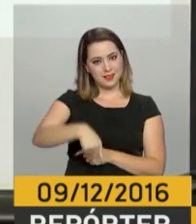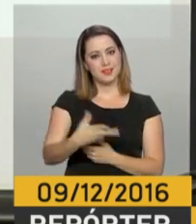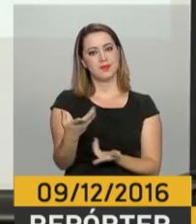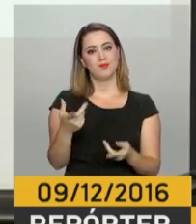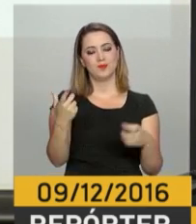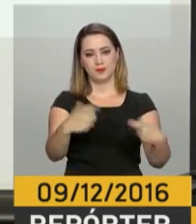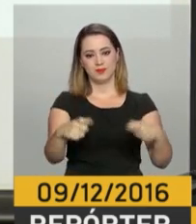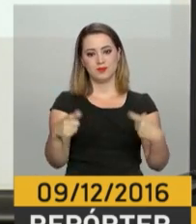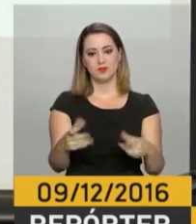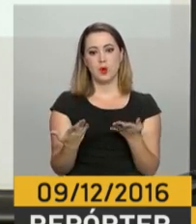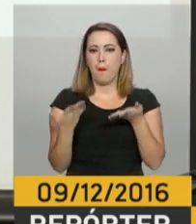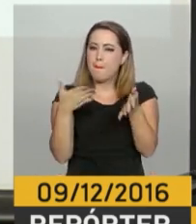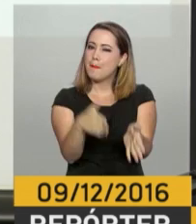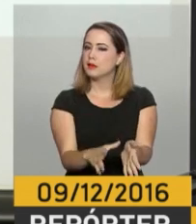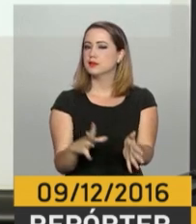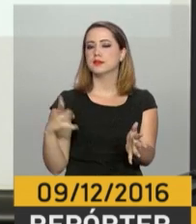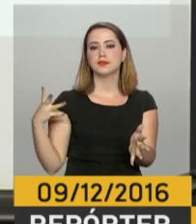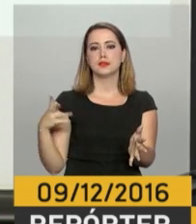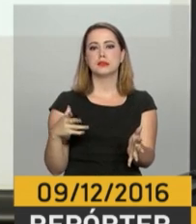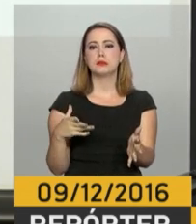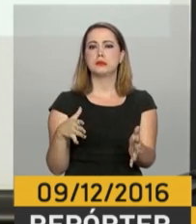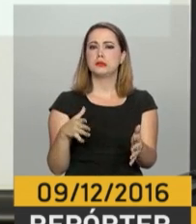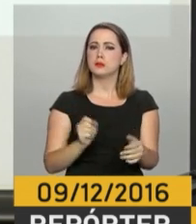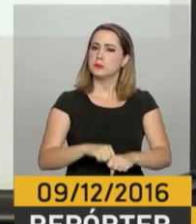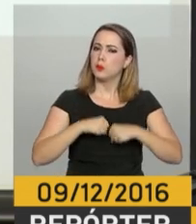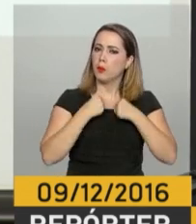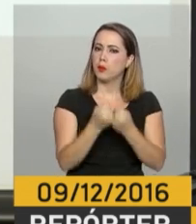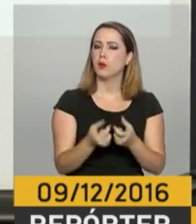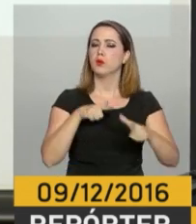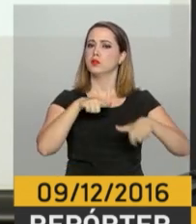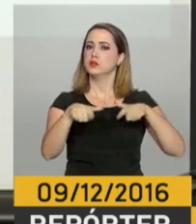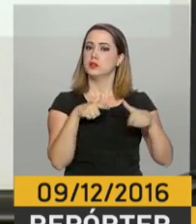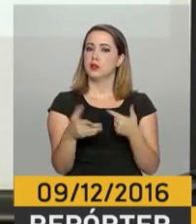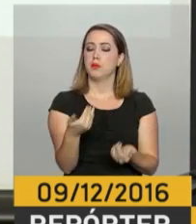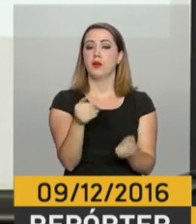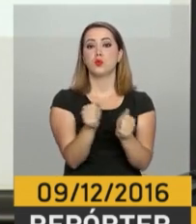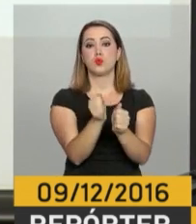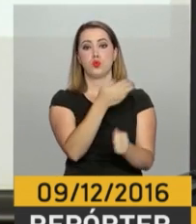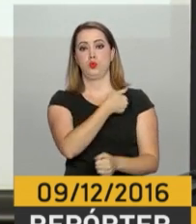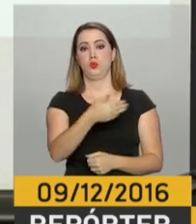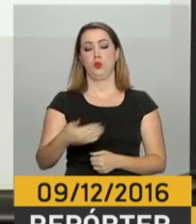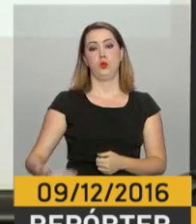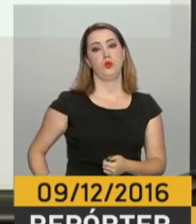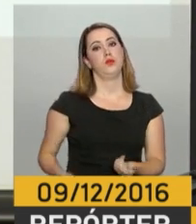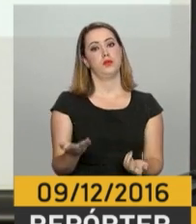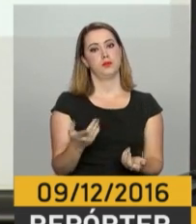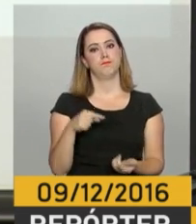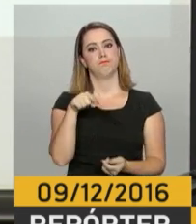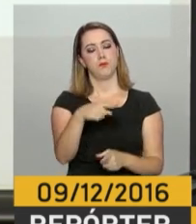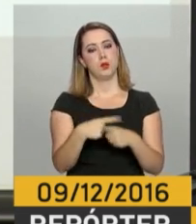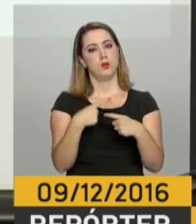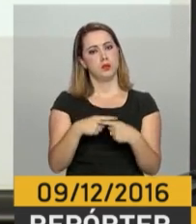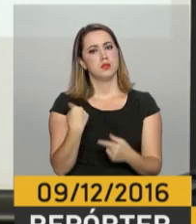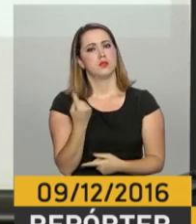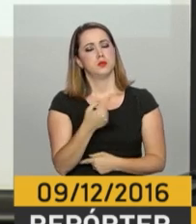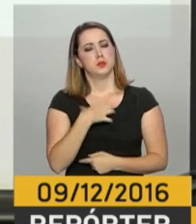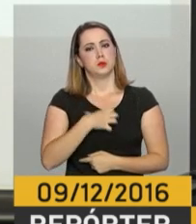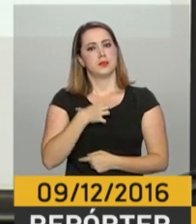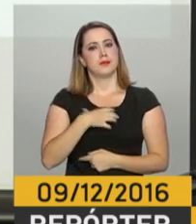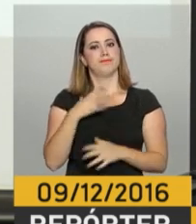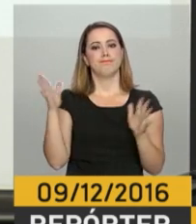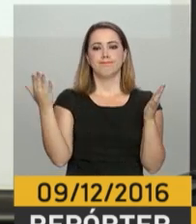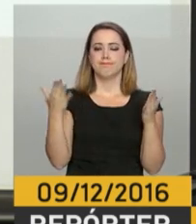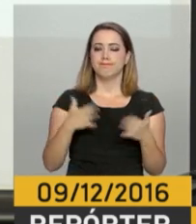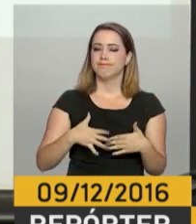participando intensamente do governo. E é com essa satisfação extraordinária que nós, ao lado